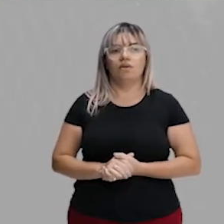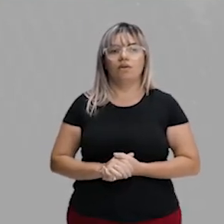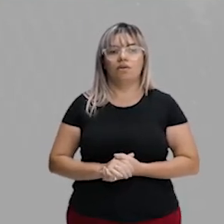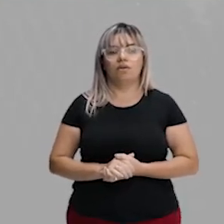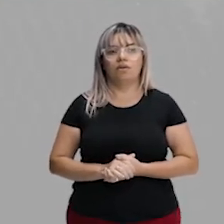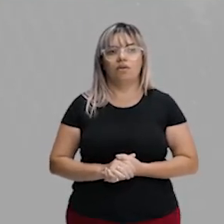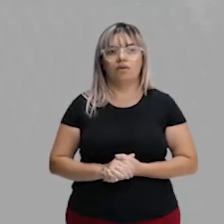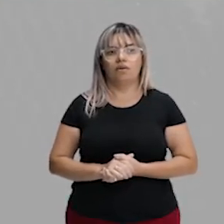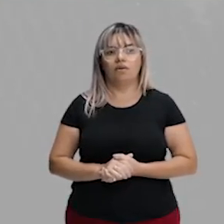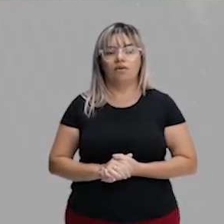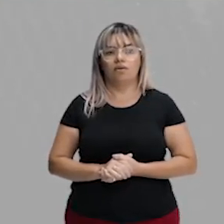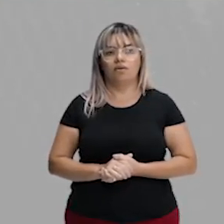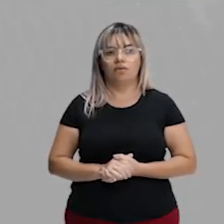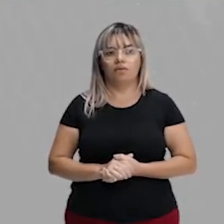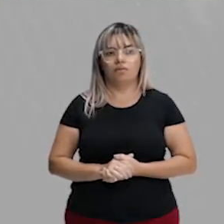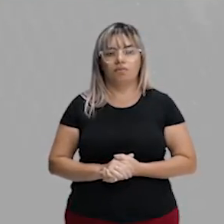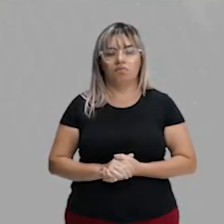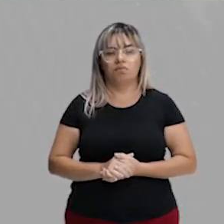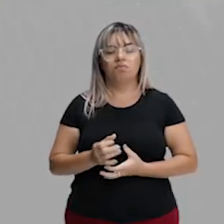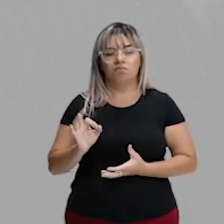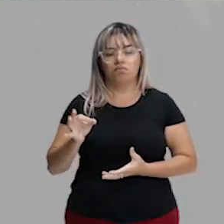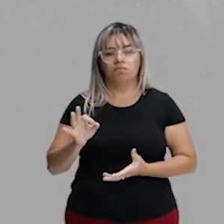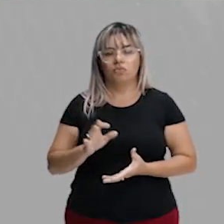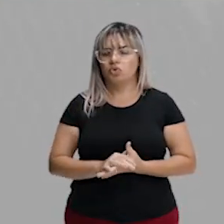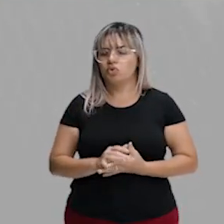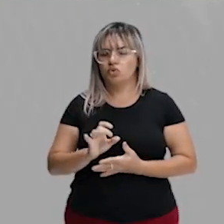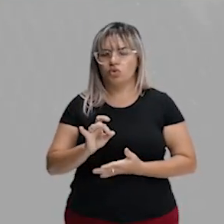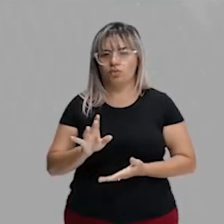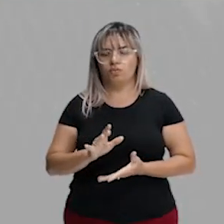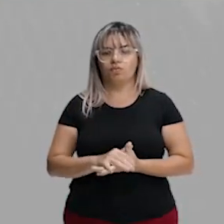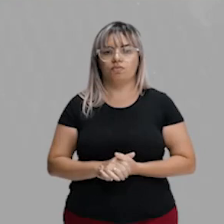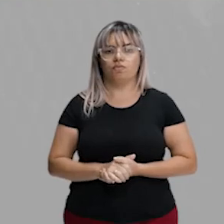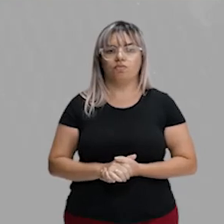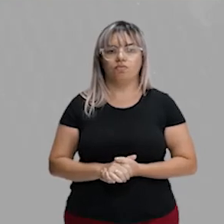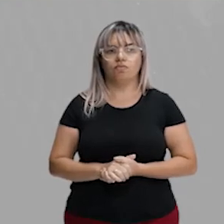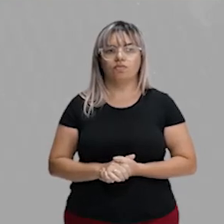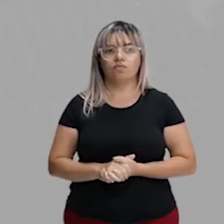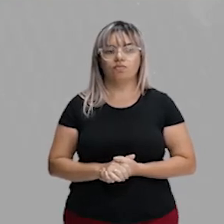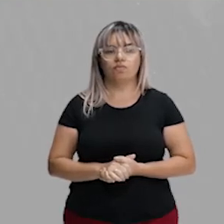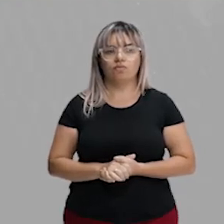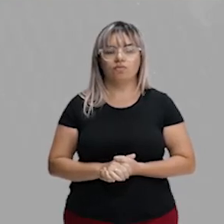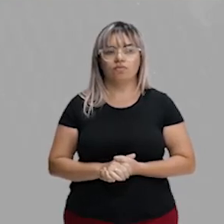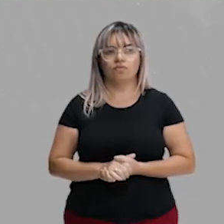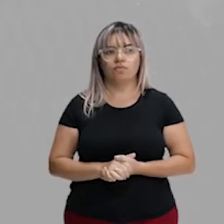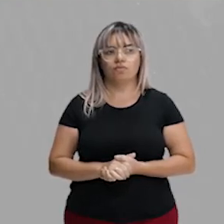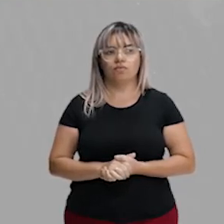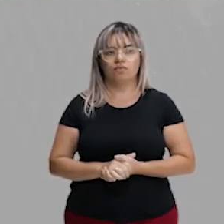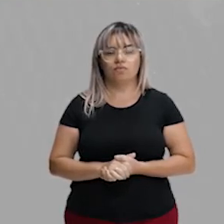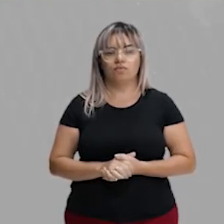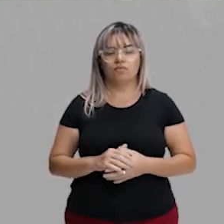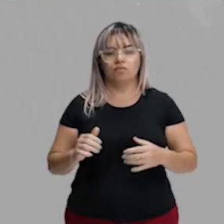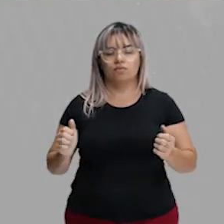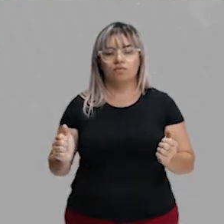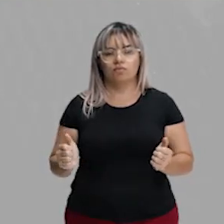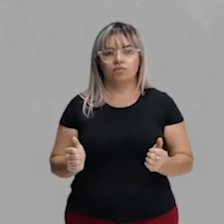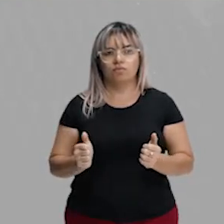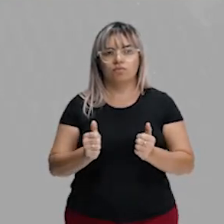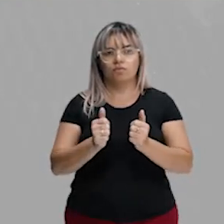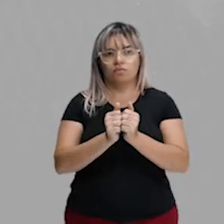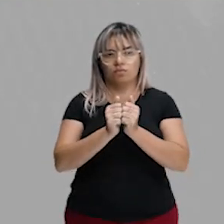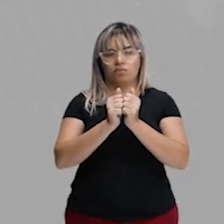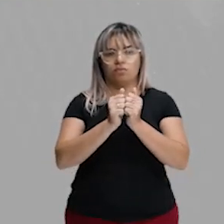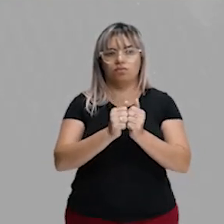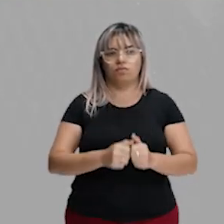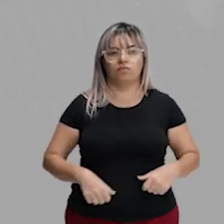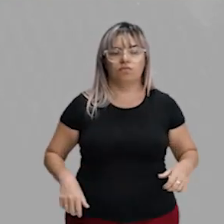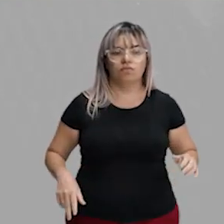vezes I, que dá I ao quadrado. Pronto. Só essa correçãozinha. Se nós juntarmos aqui, ó, pegarmos aqui potência